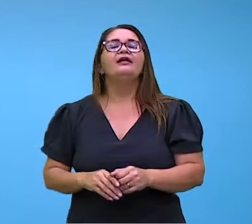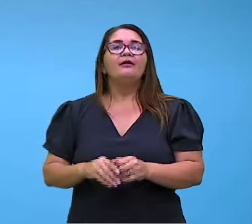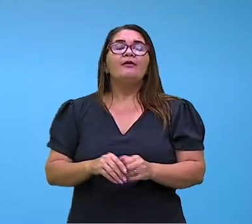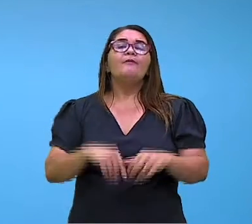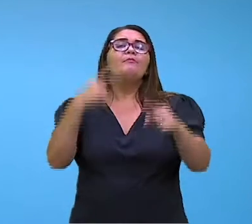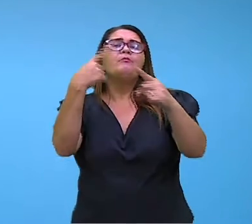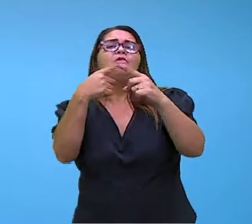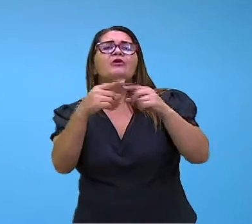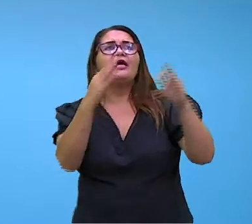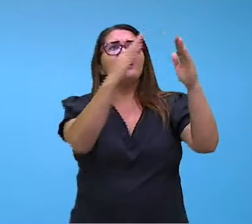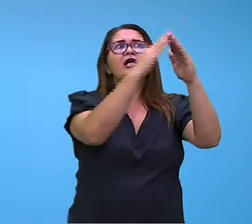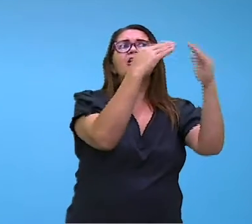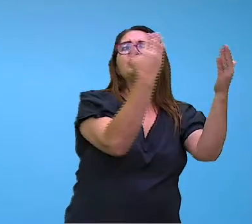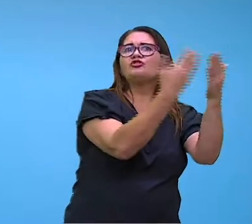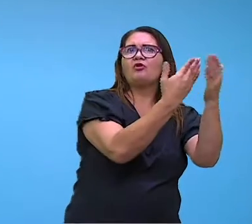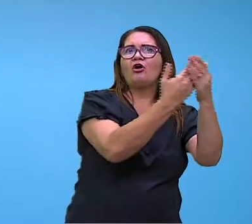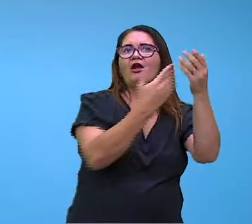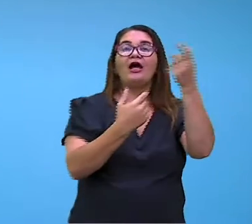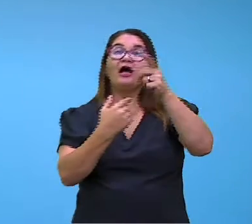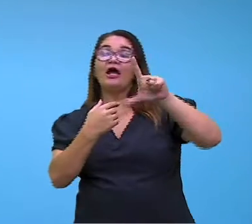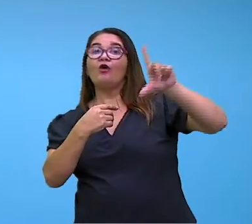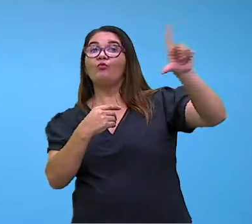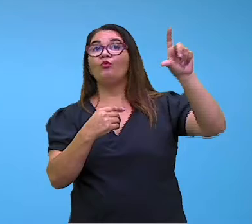é school, ok?